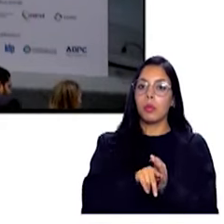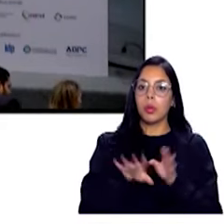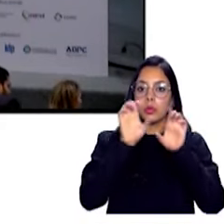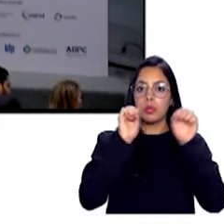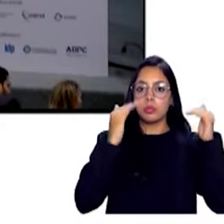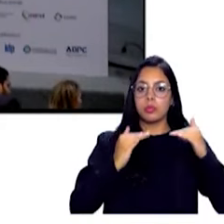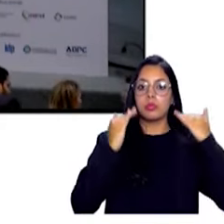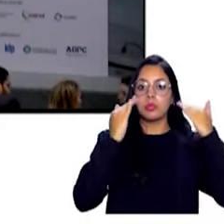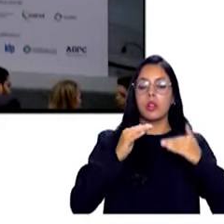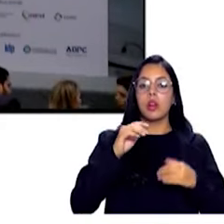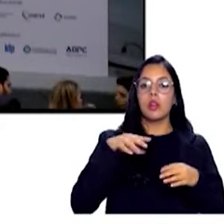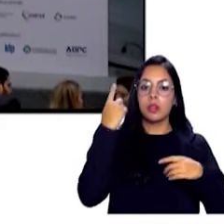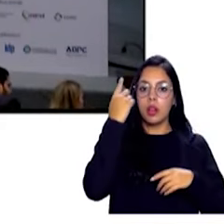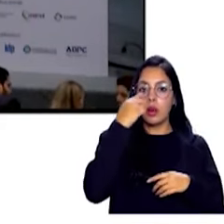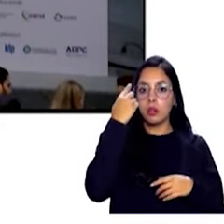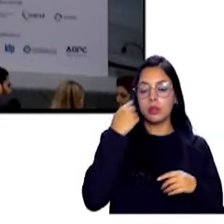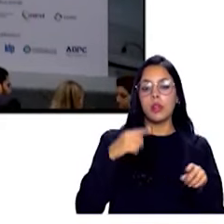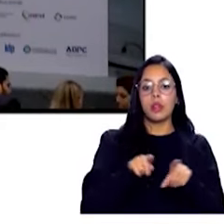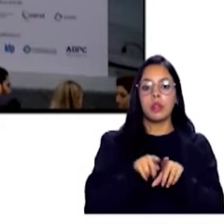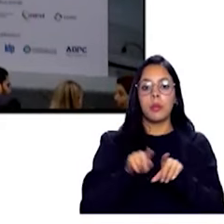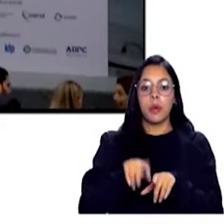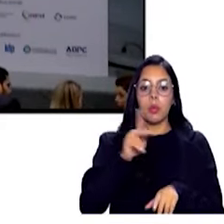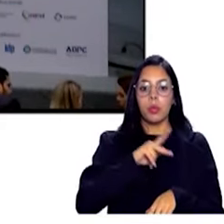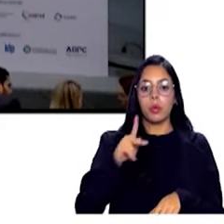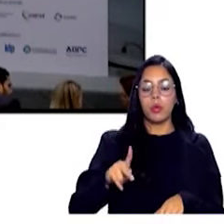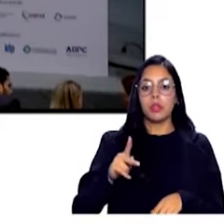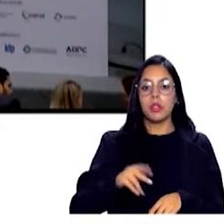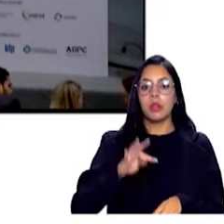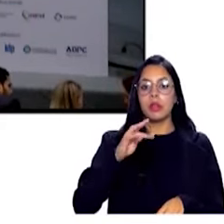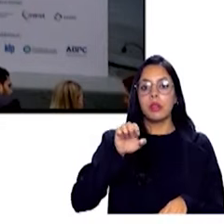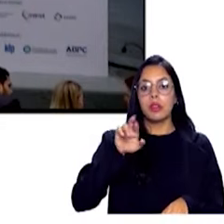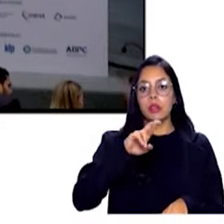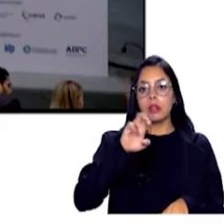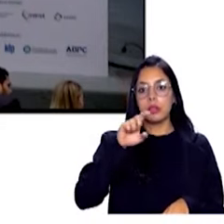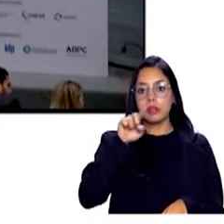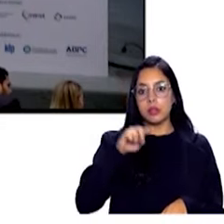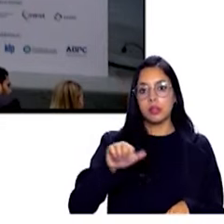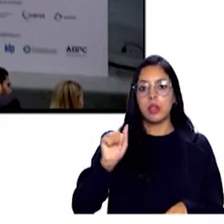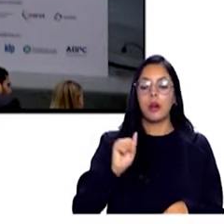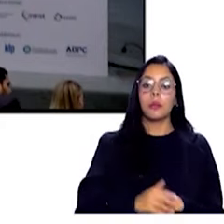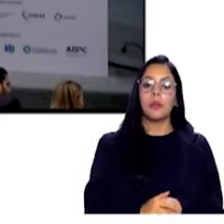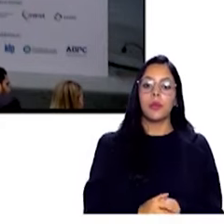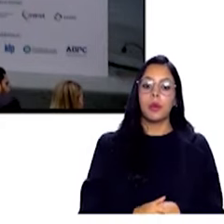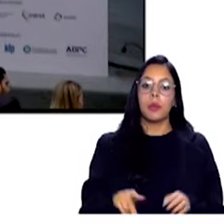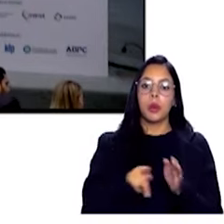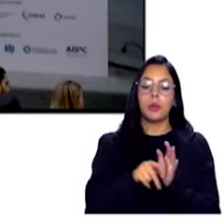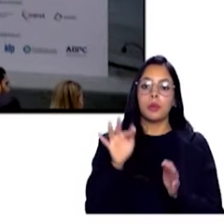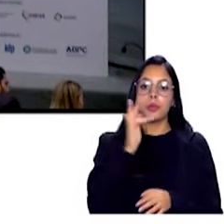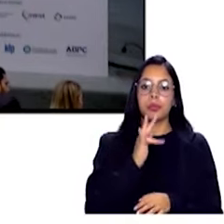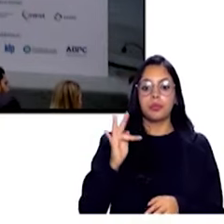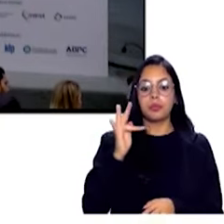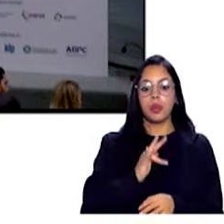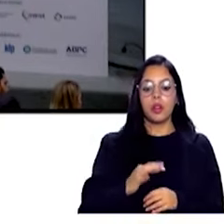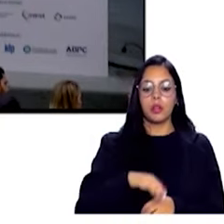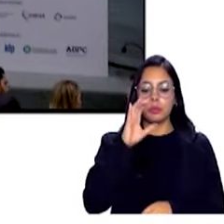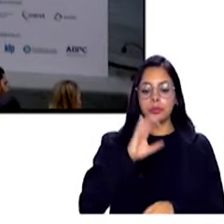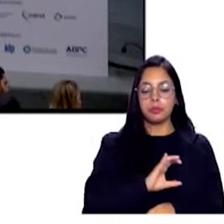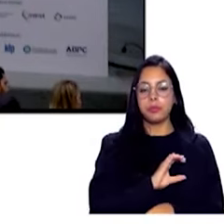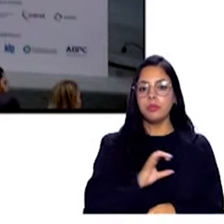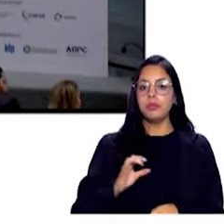Espanha e a professora D Teresa rud Alvim da pontifícia Universidade Católica de São